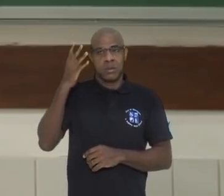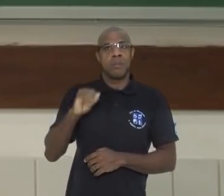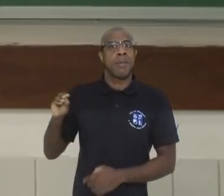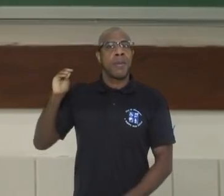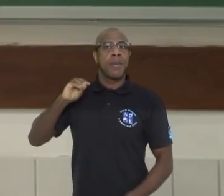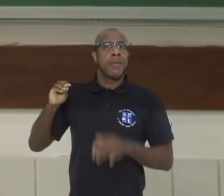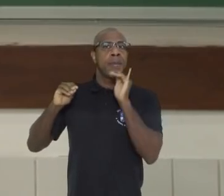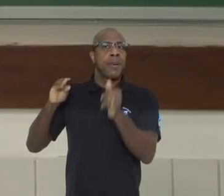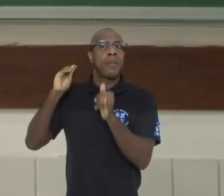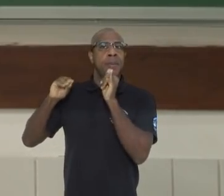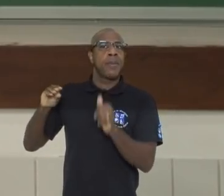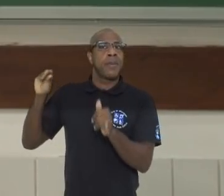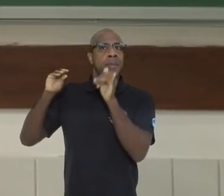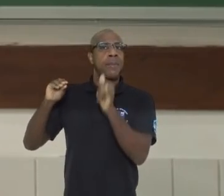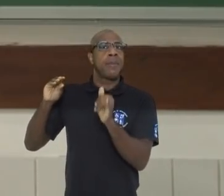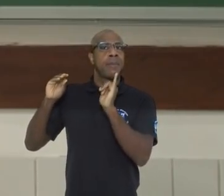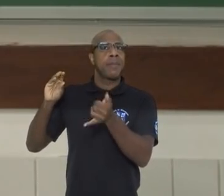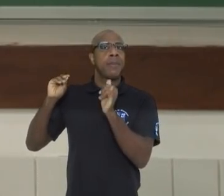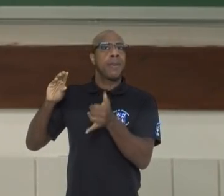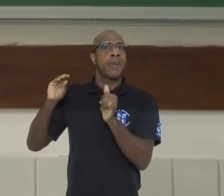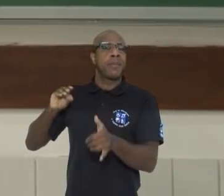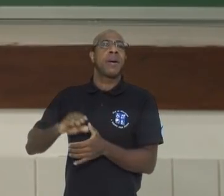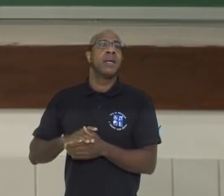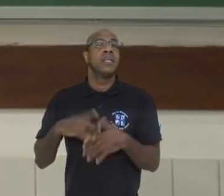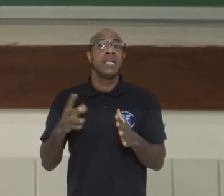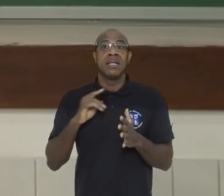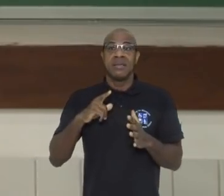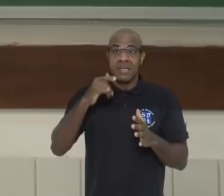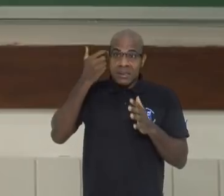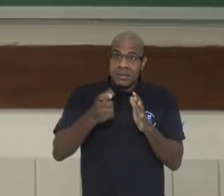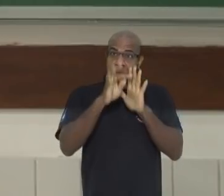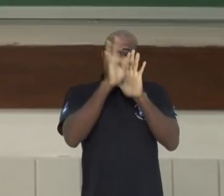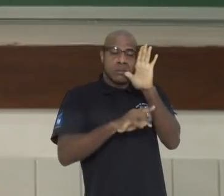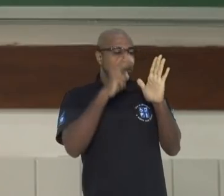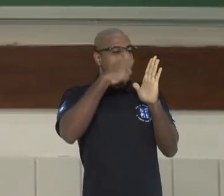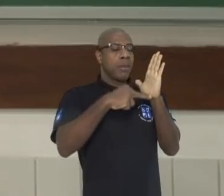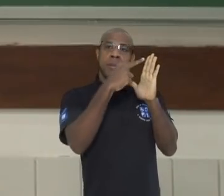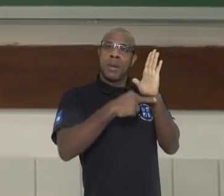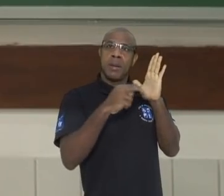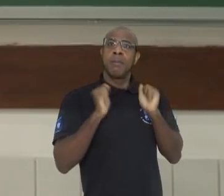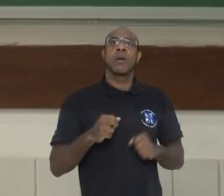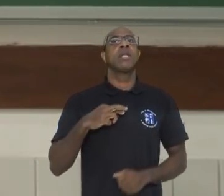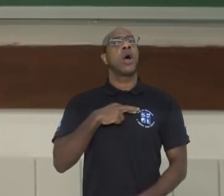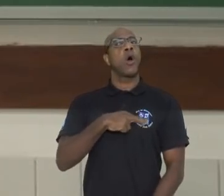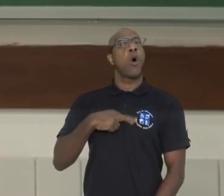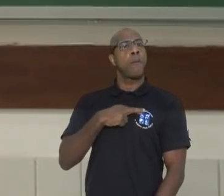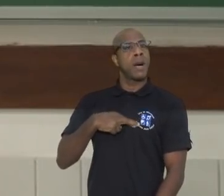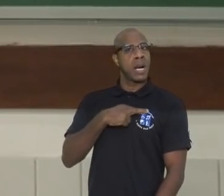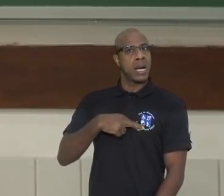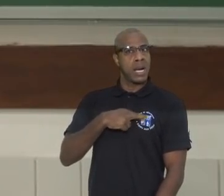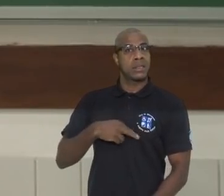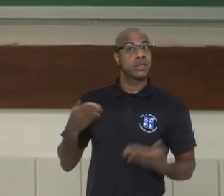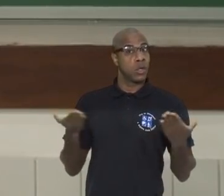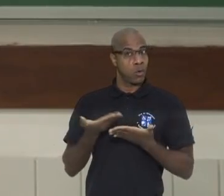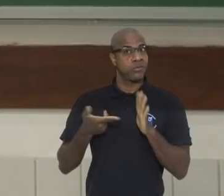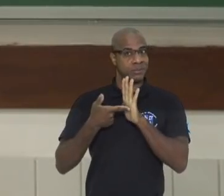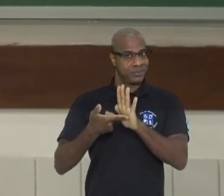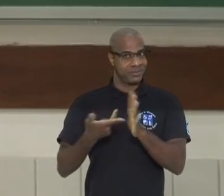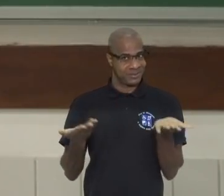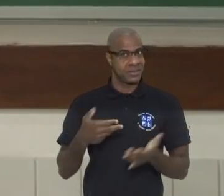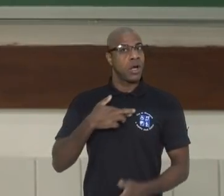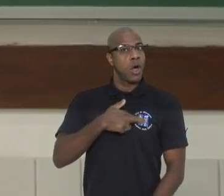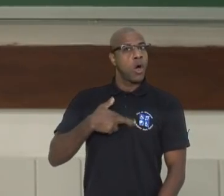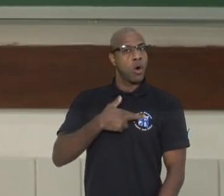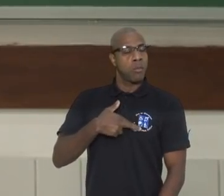Então, quando a gente lê um texto que é narrativo, pode ser o romance, como nós estamos vendo hoje, pode